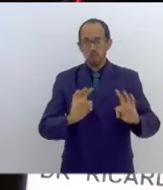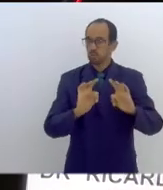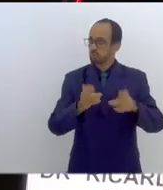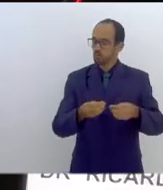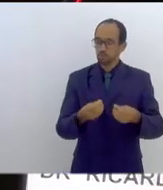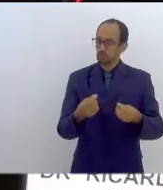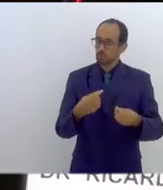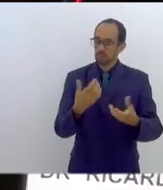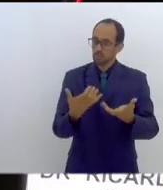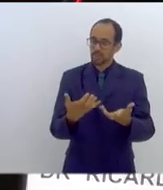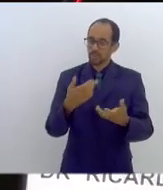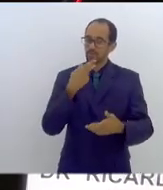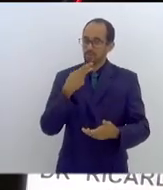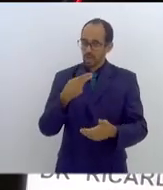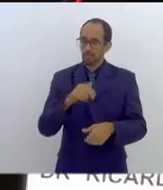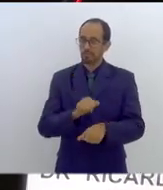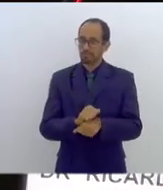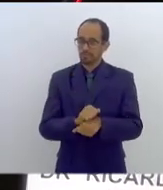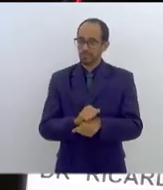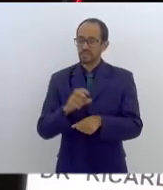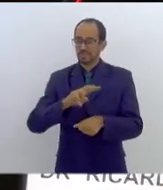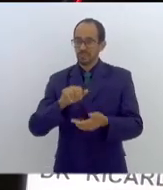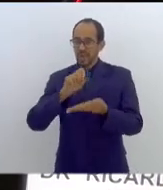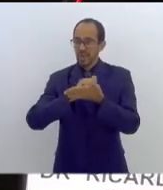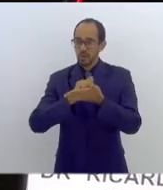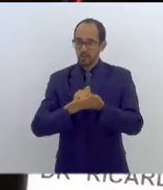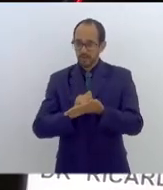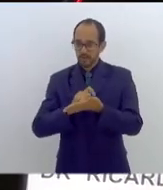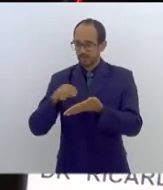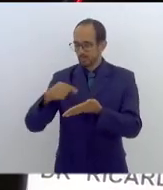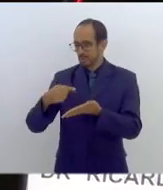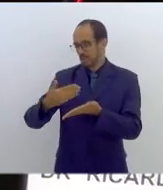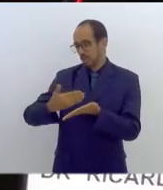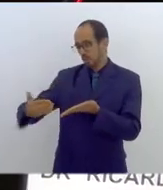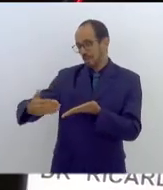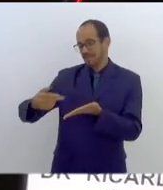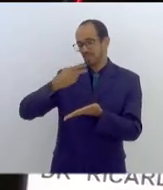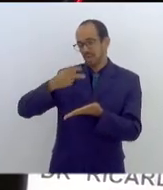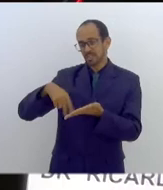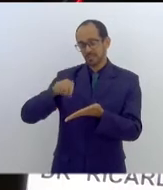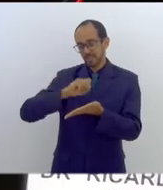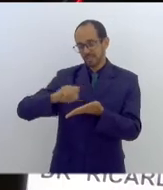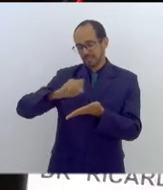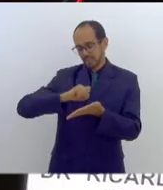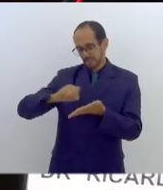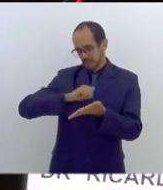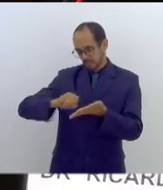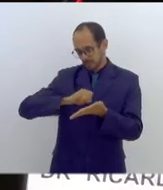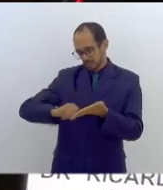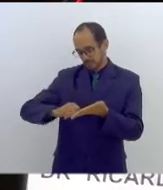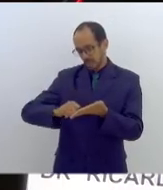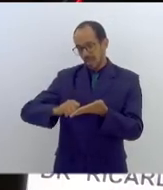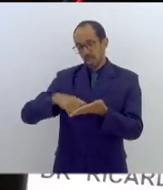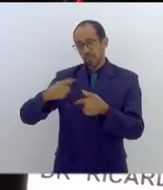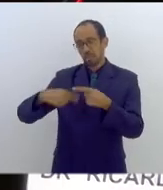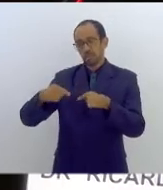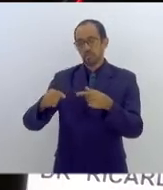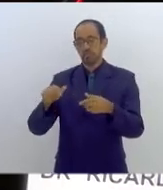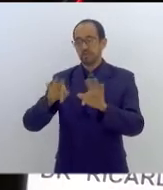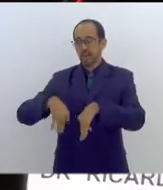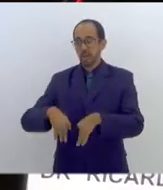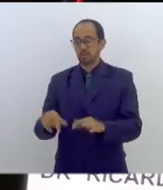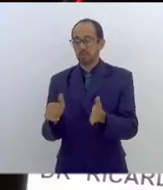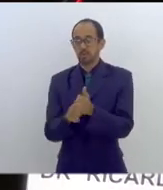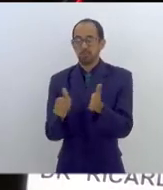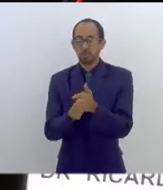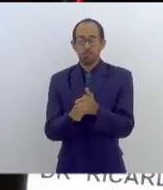dizer né eu aqui a gente vai anotando as coisas para falar e quando ele começa a falar você vai riscando assim né no final você tem um papel todo riscado e